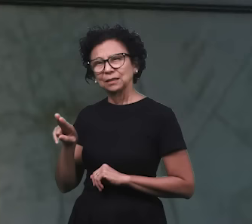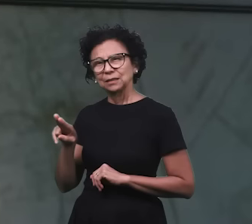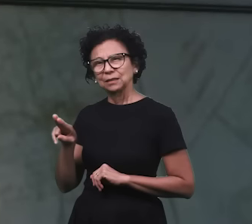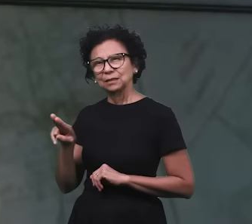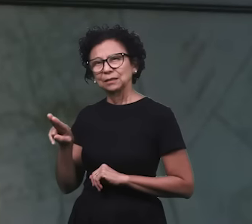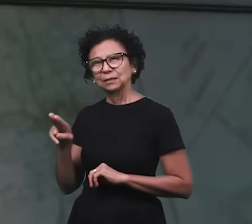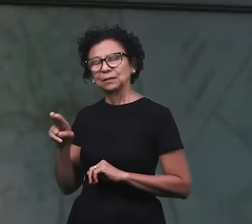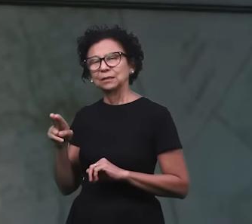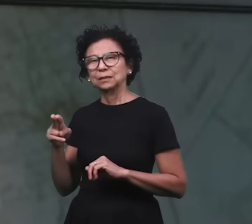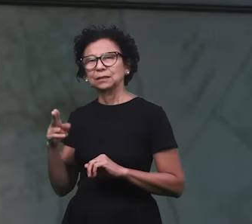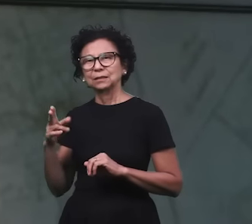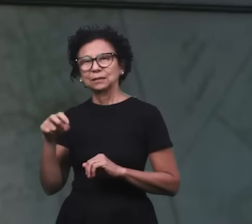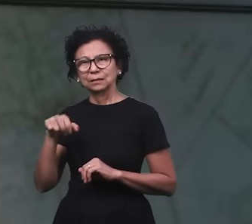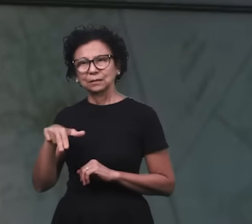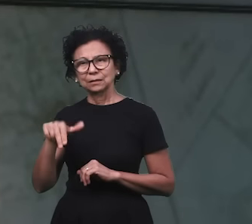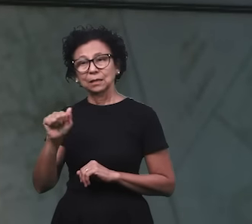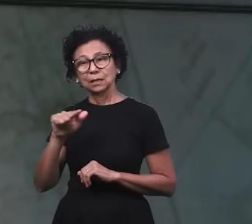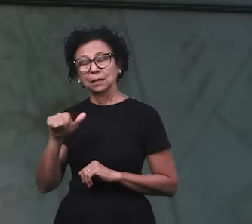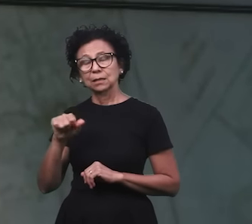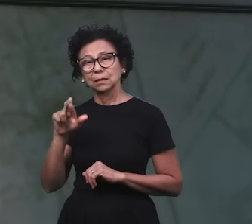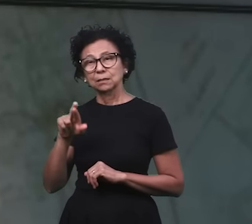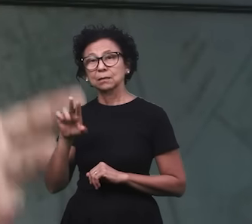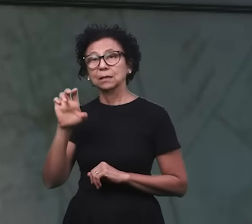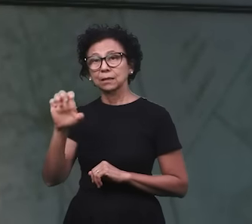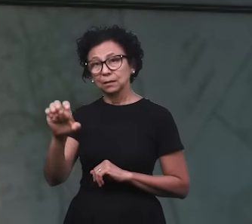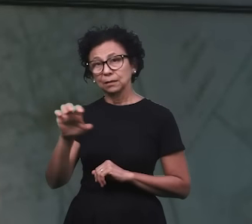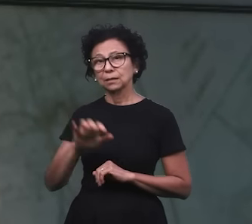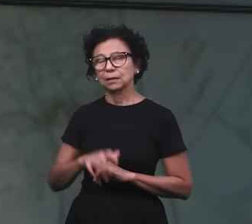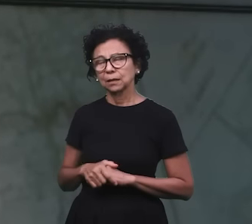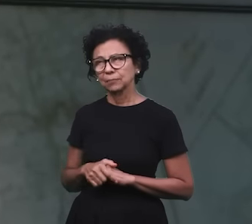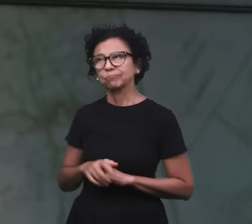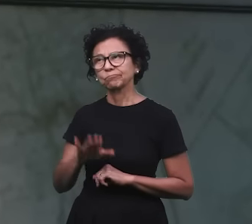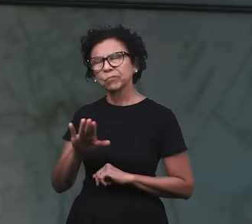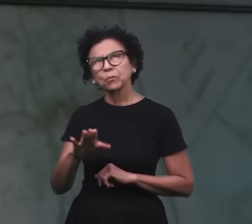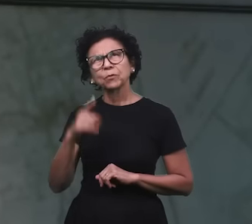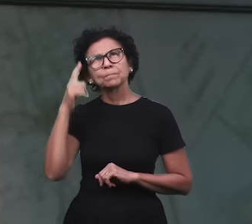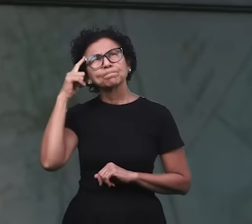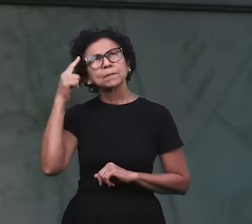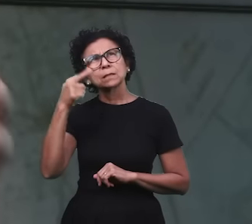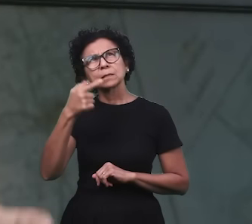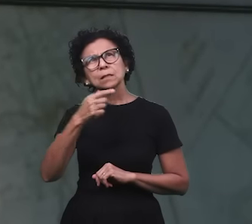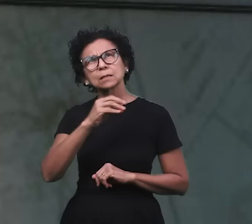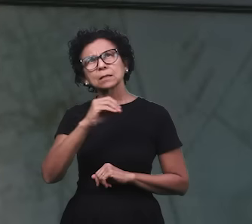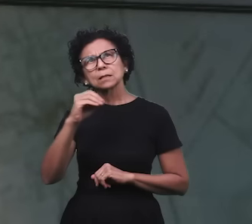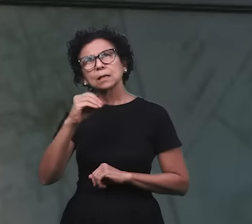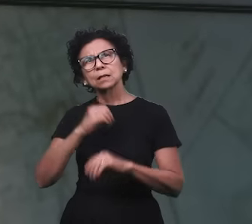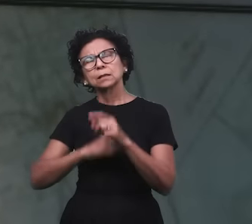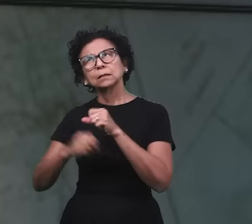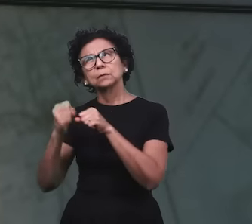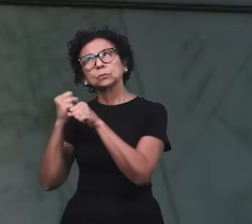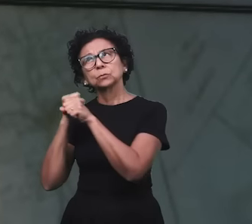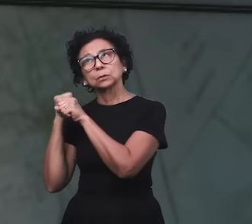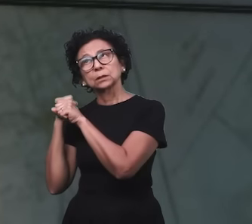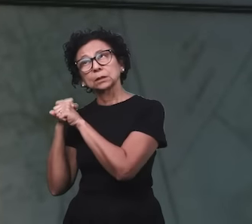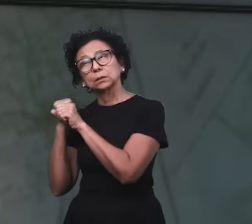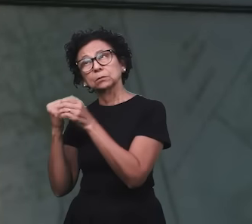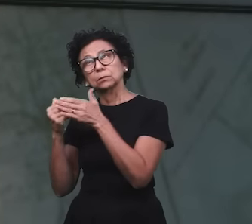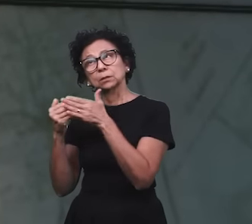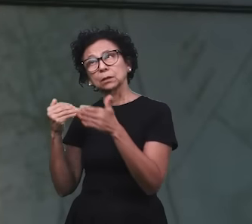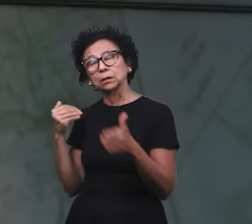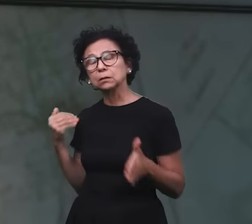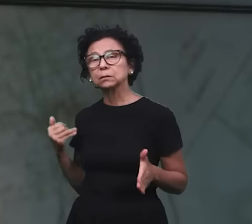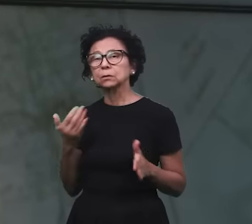é? Então, nós vamos voltar aqui anos, né, no tempo, 700 anos, e o